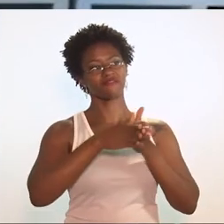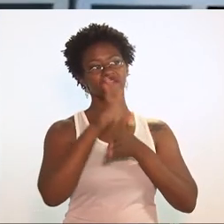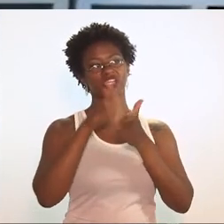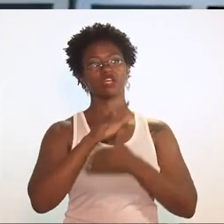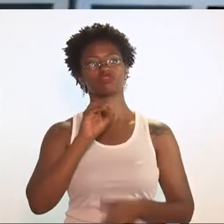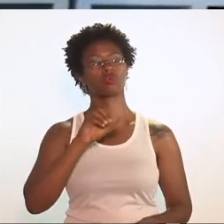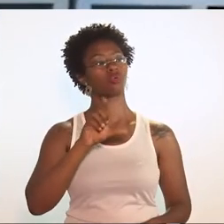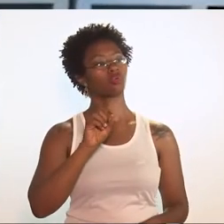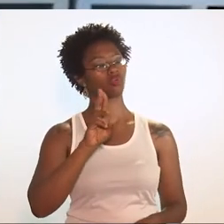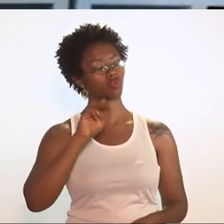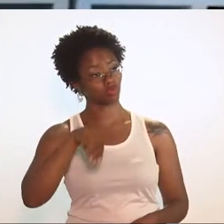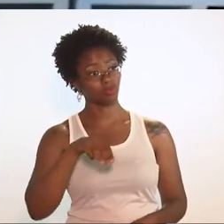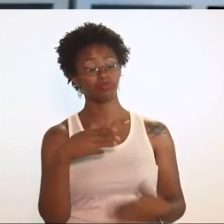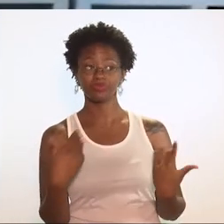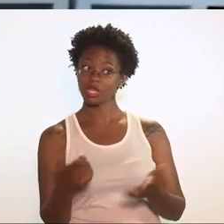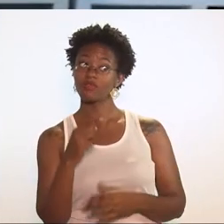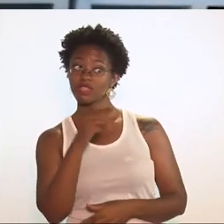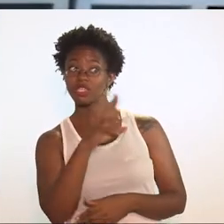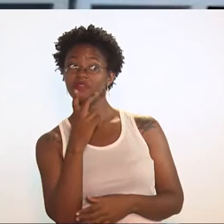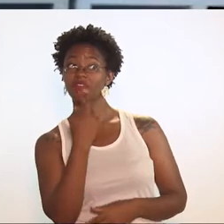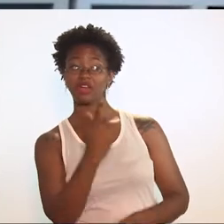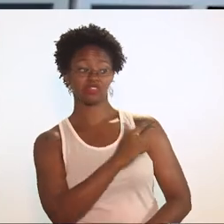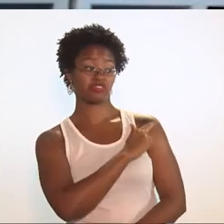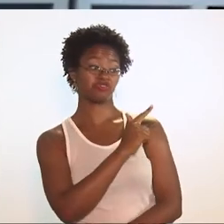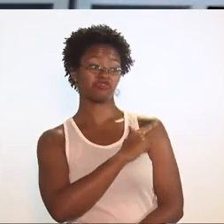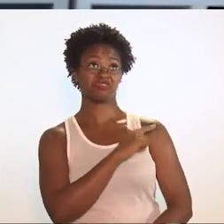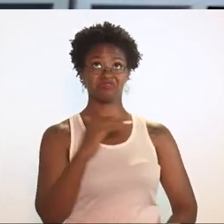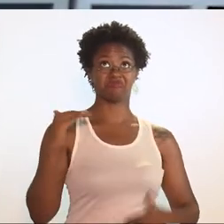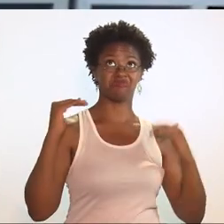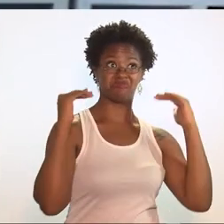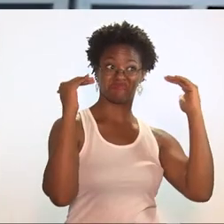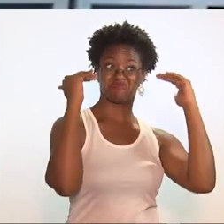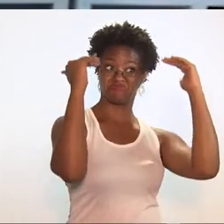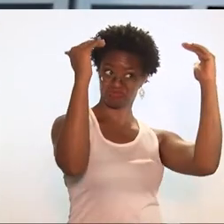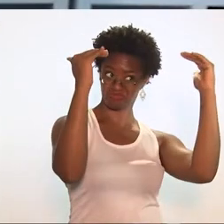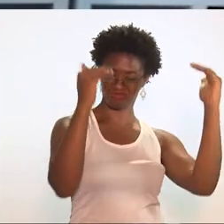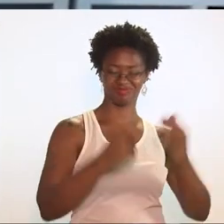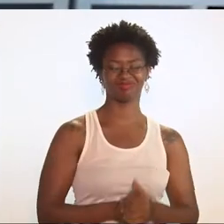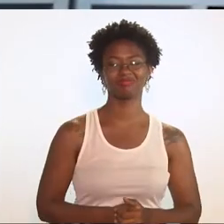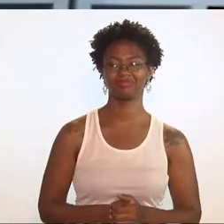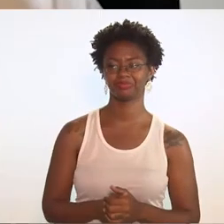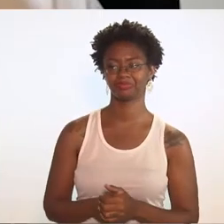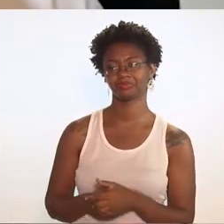turnês do Olodum internacionais. Você se classificaria como uma gerentona?